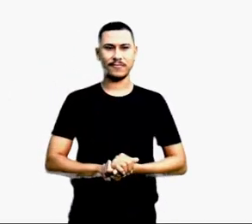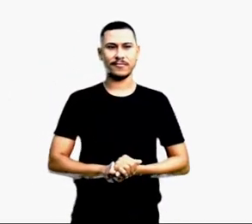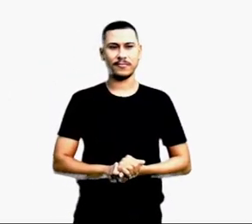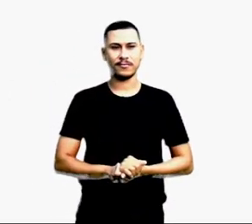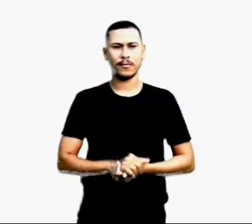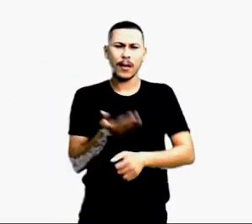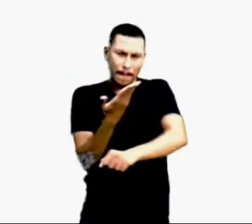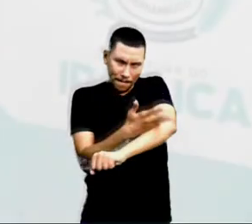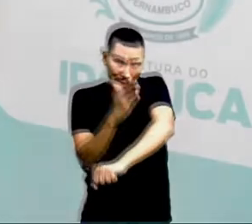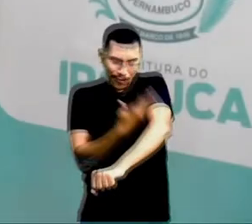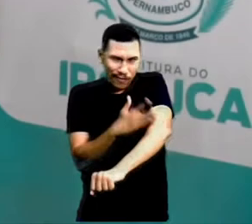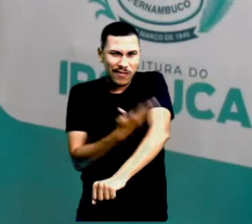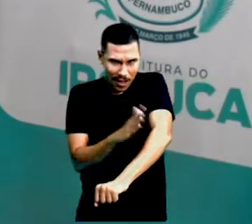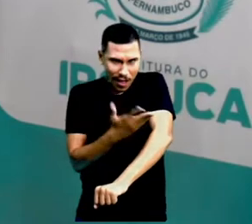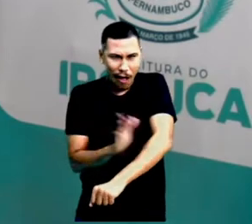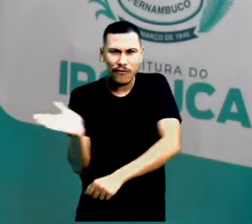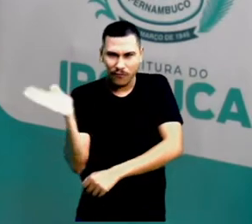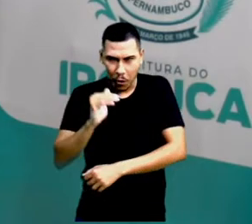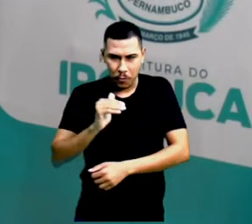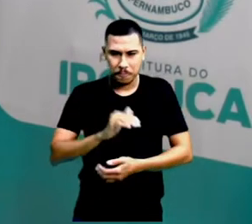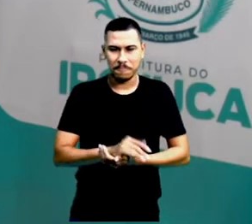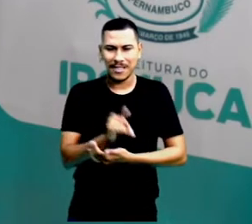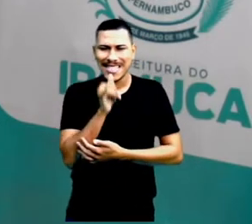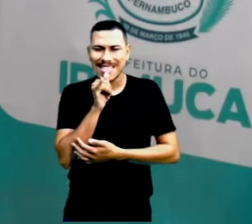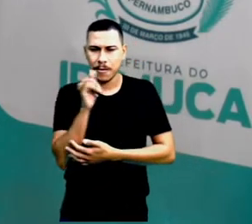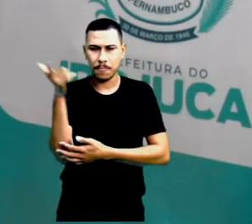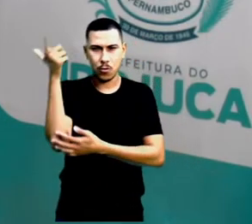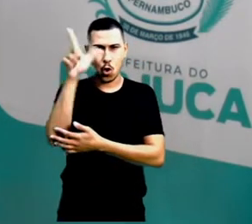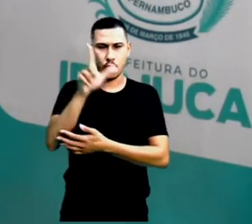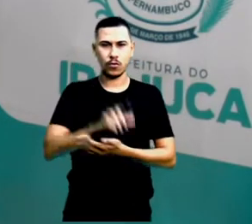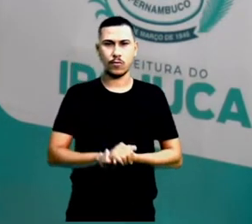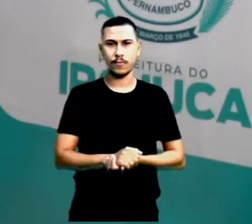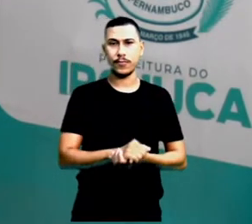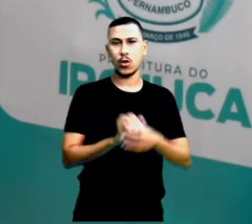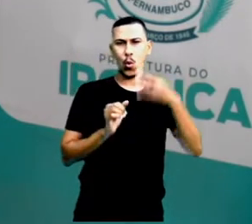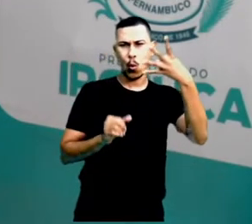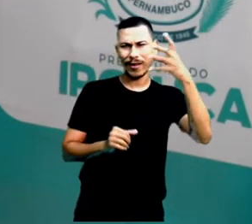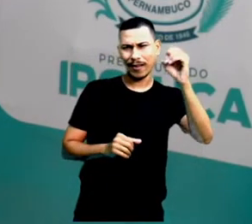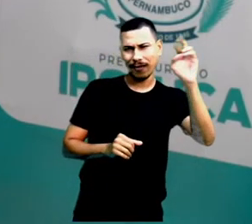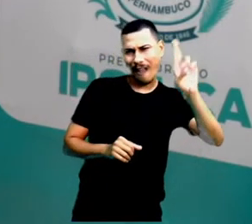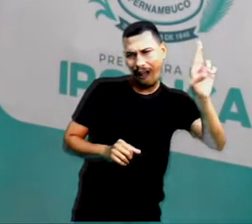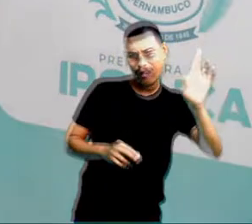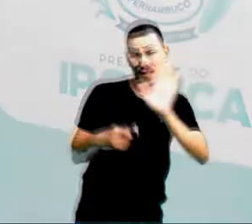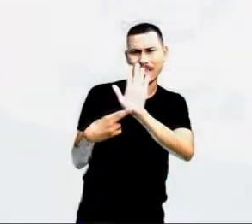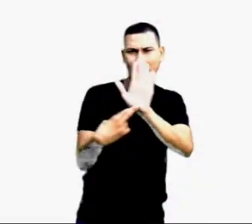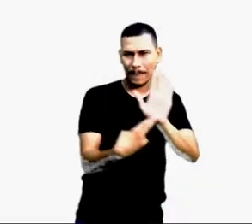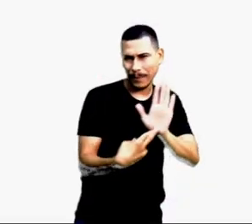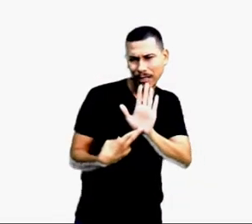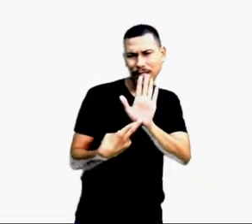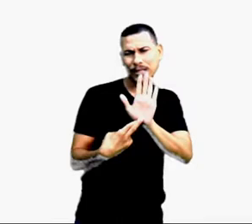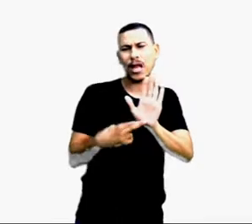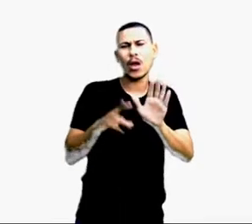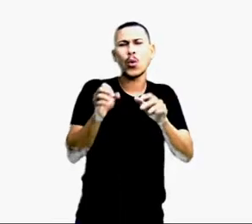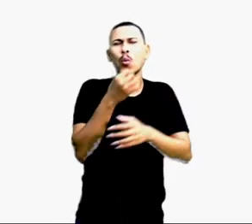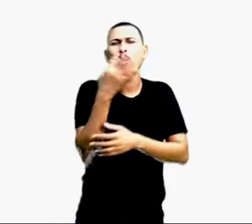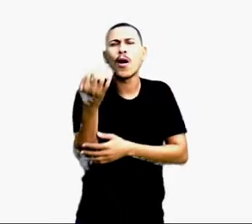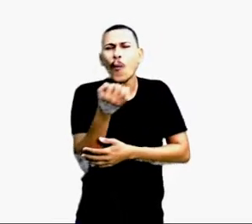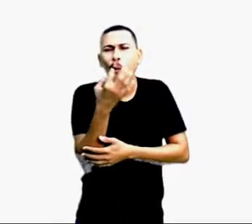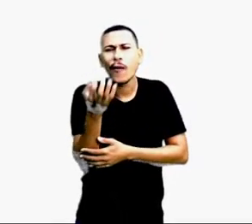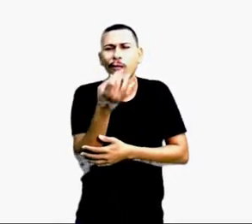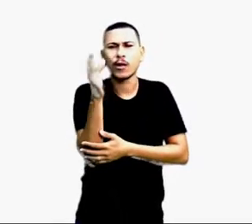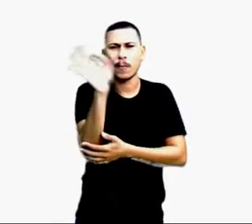Vamos praticar um pouco? Vamos ver aqui outro exemplo. R$40 representa quantos por cento